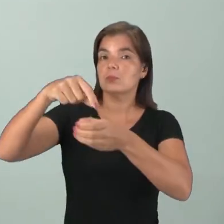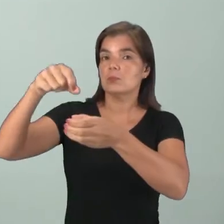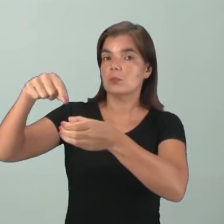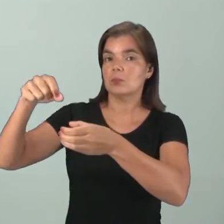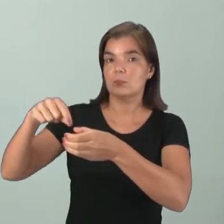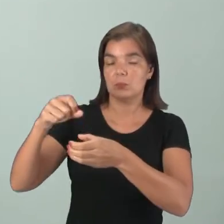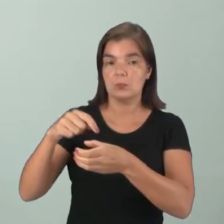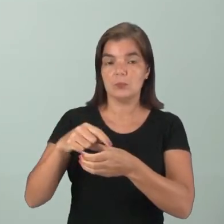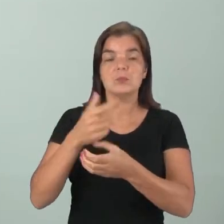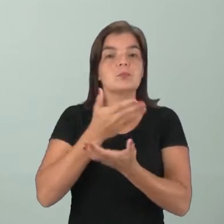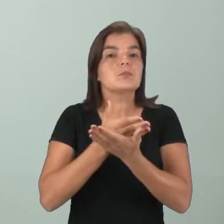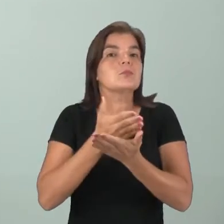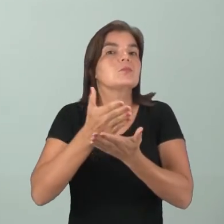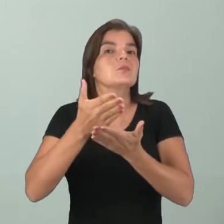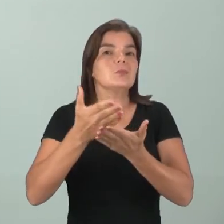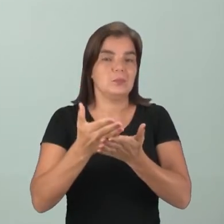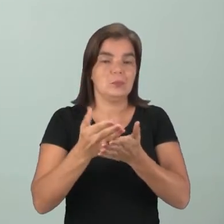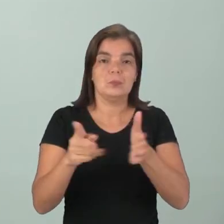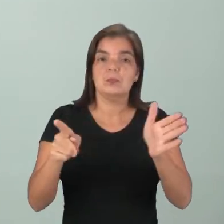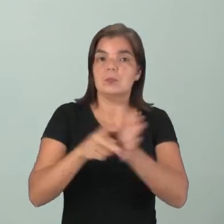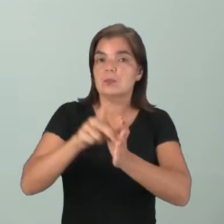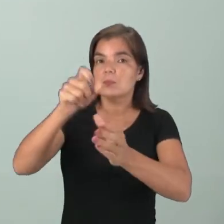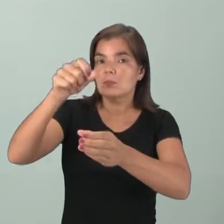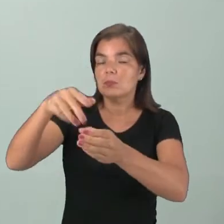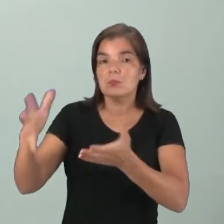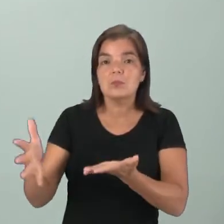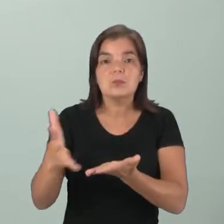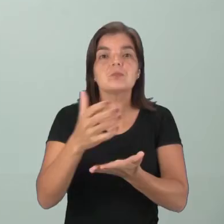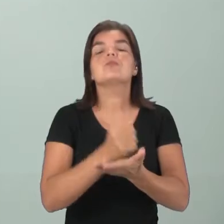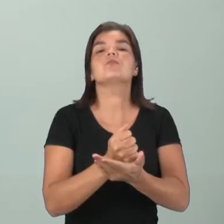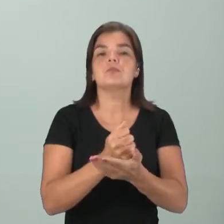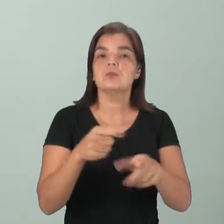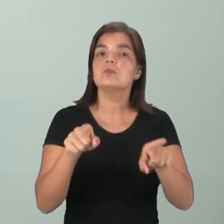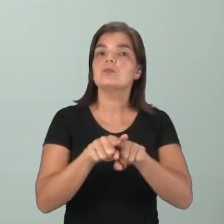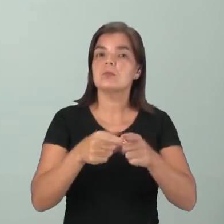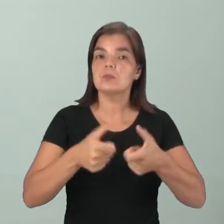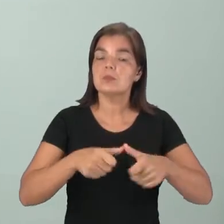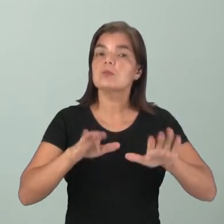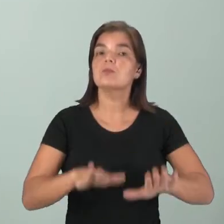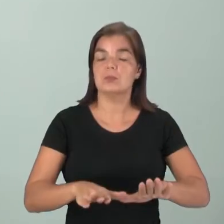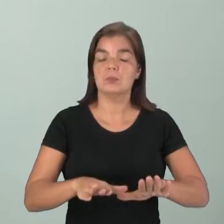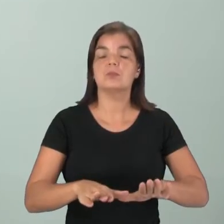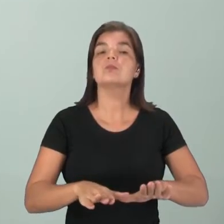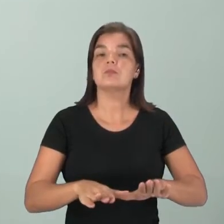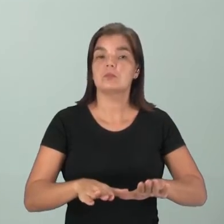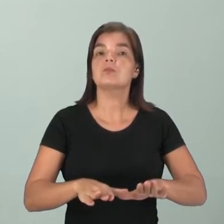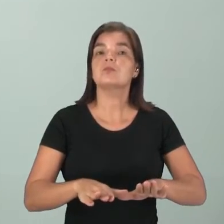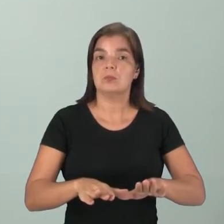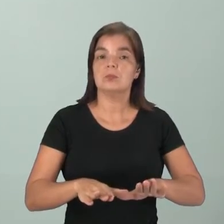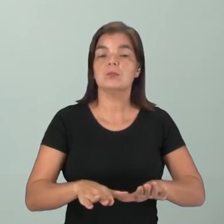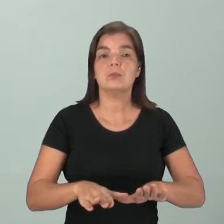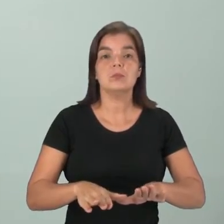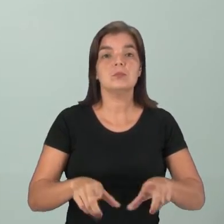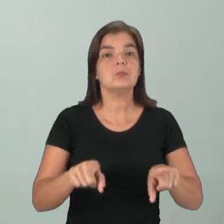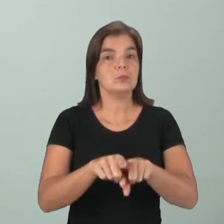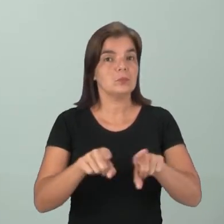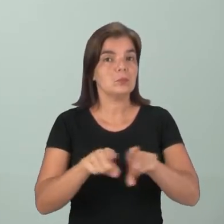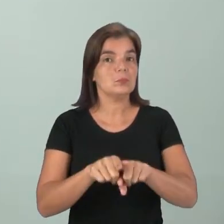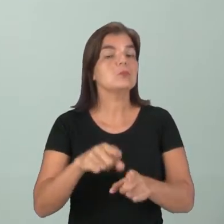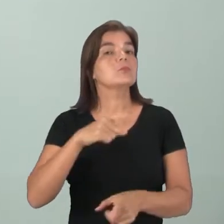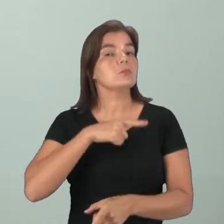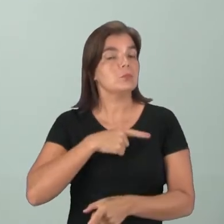da existência da agricultura. A partir do momento que eles começaram a plantar e a colher, eles começaram a se fixar em territórios,